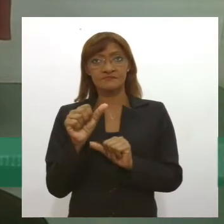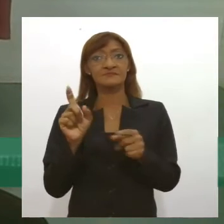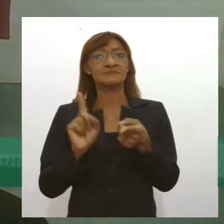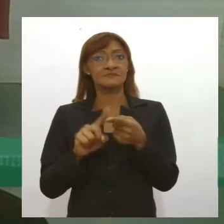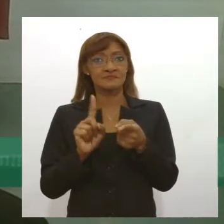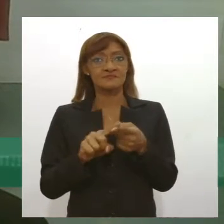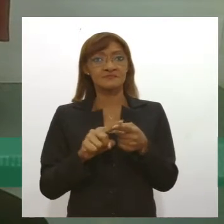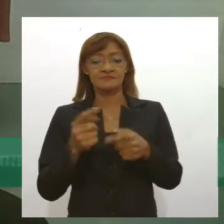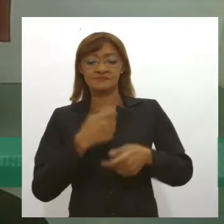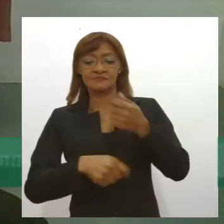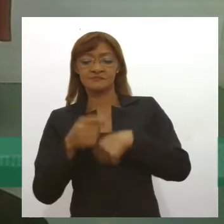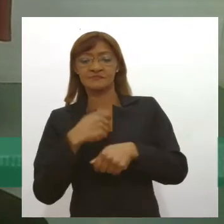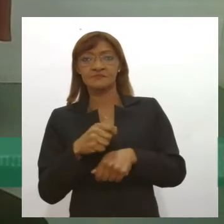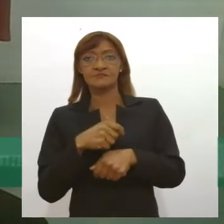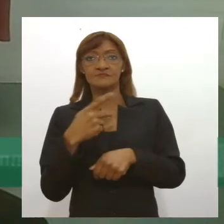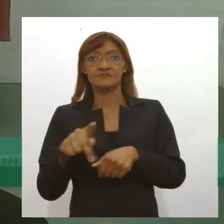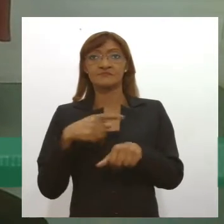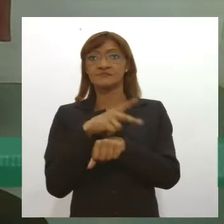na economia do país.